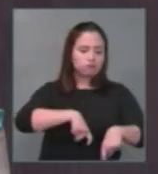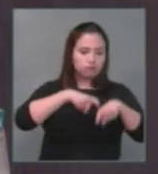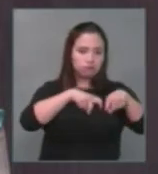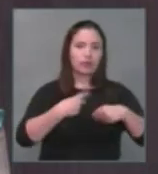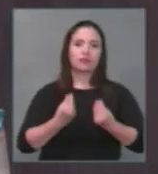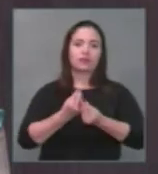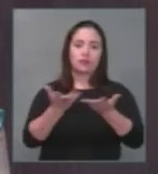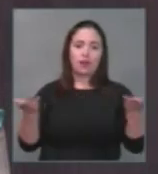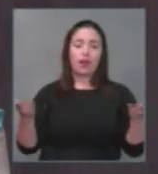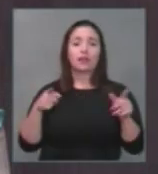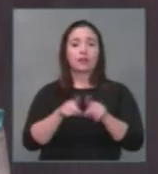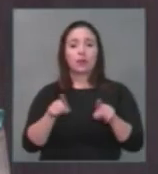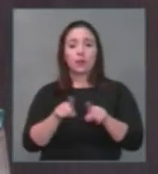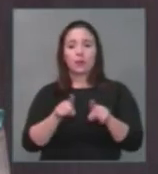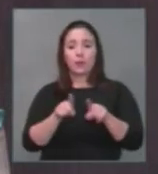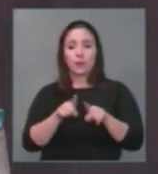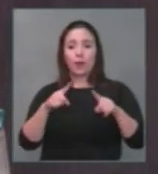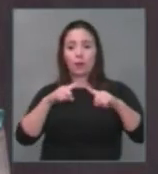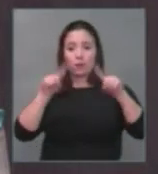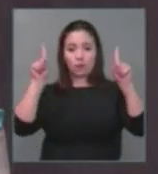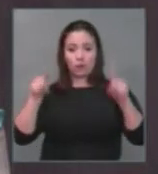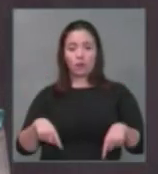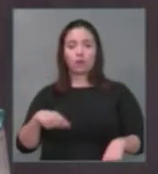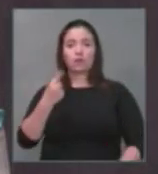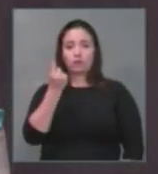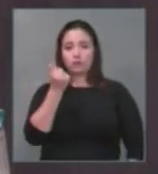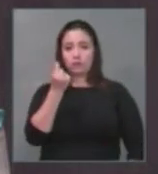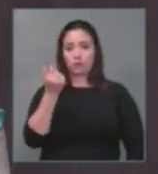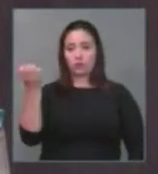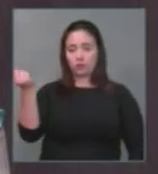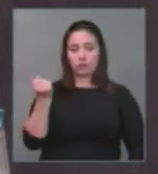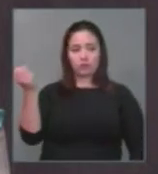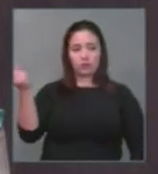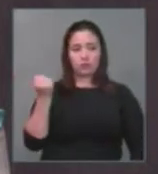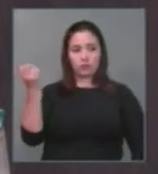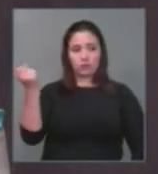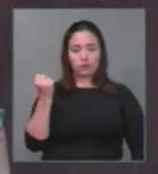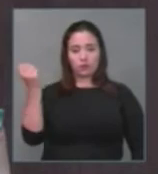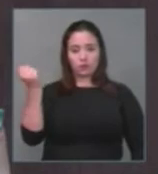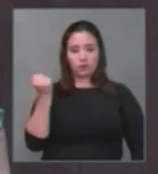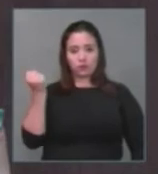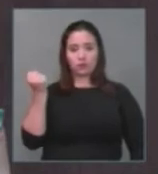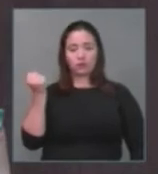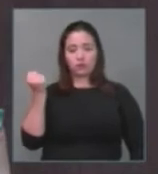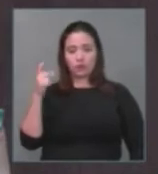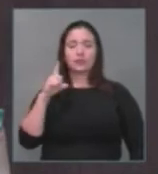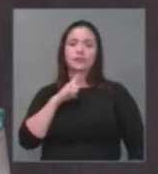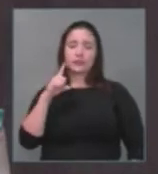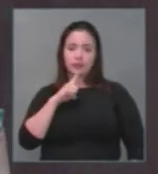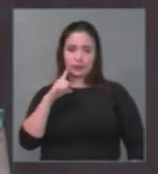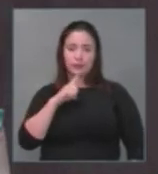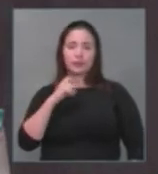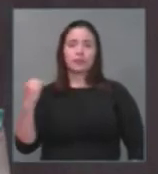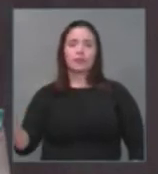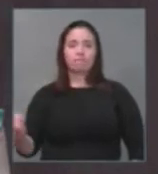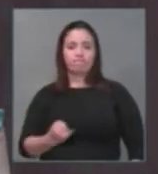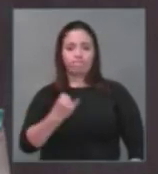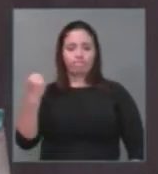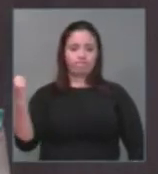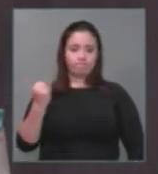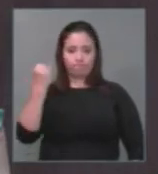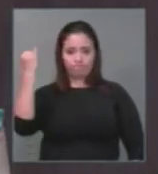os programas de transferência de renda mediante condicionalidades cumprem um papel fundamental.